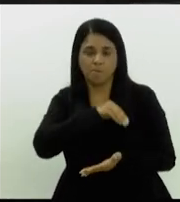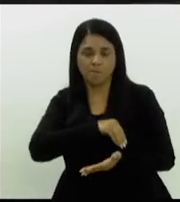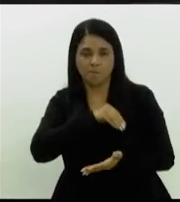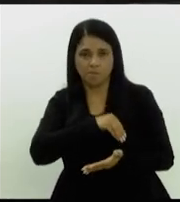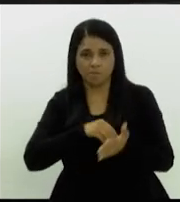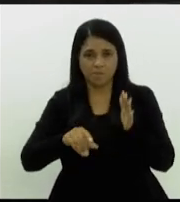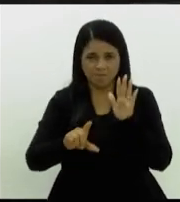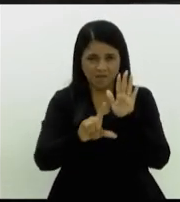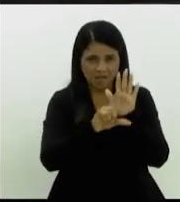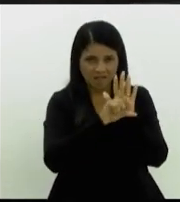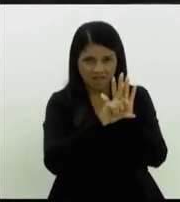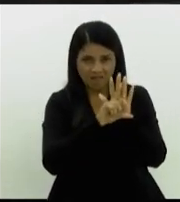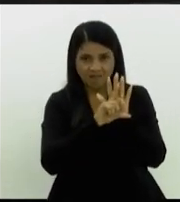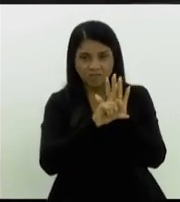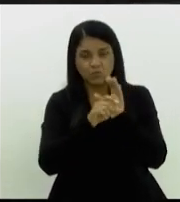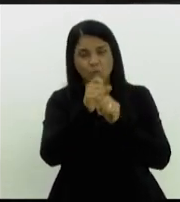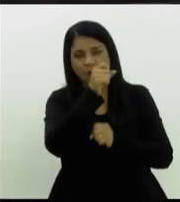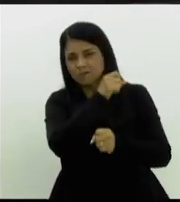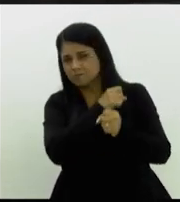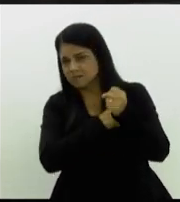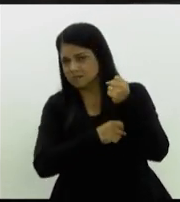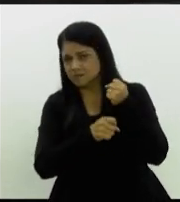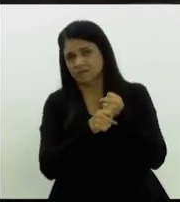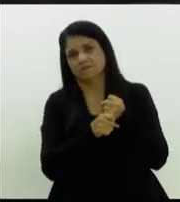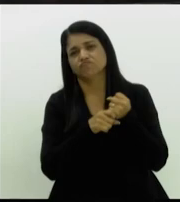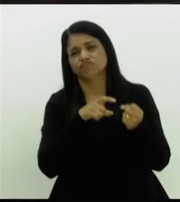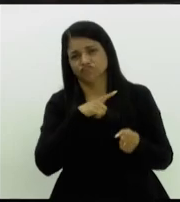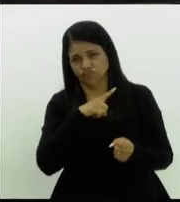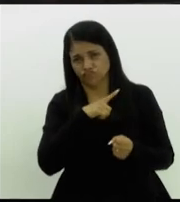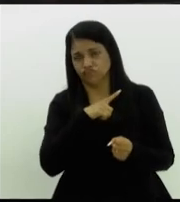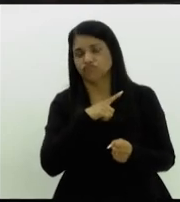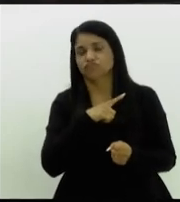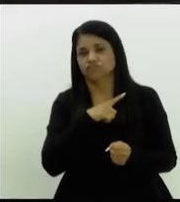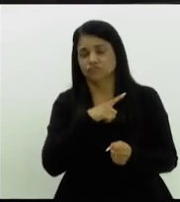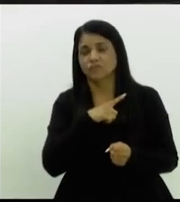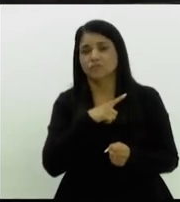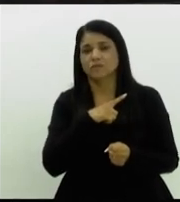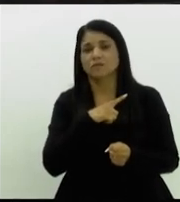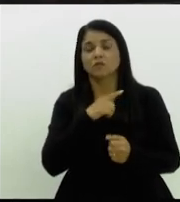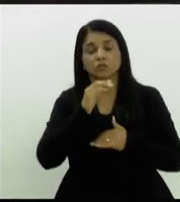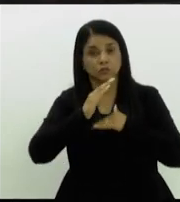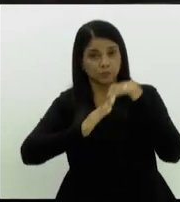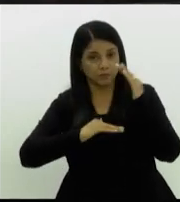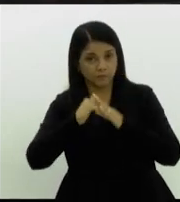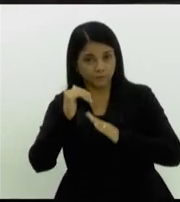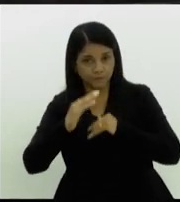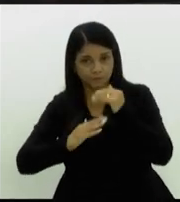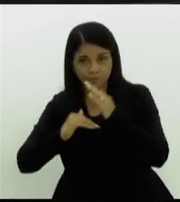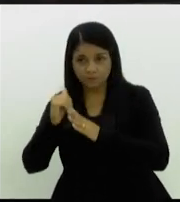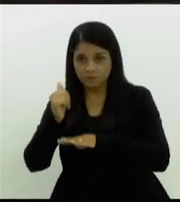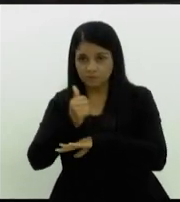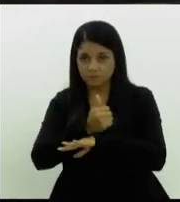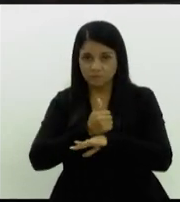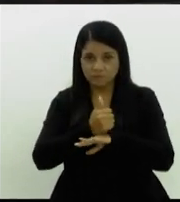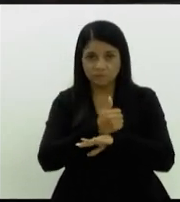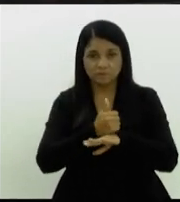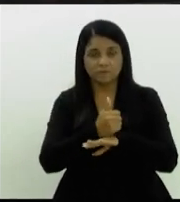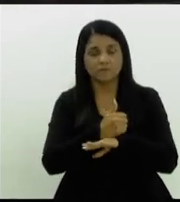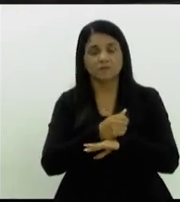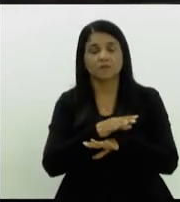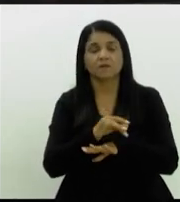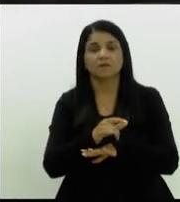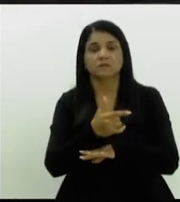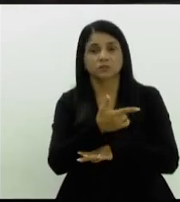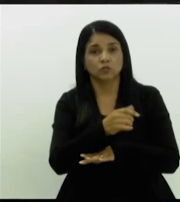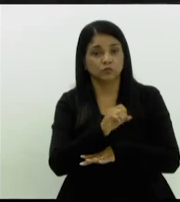legislação do ano passado, onde esses profissionais, ou melhor, de 2022,